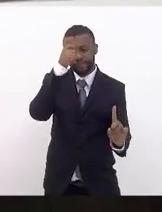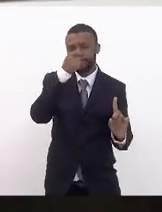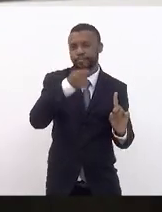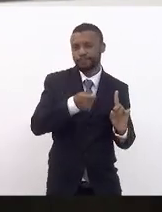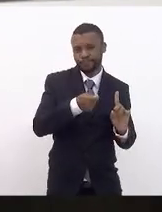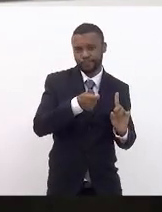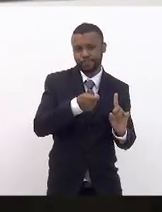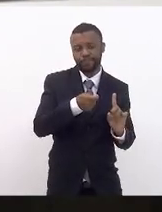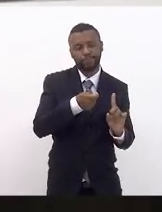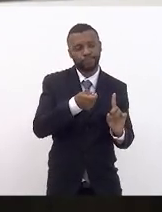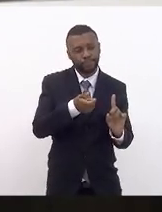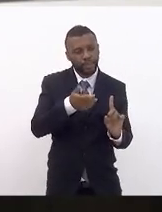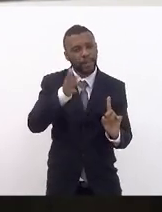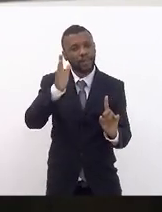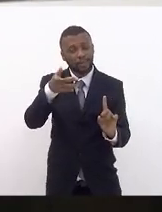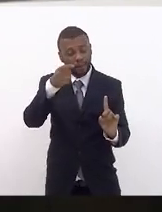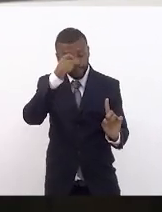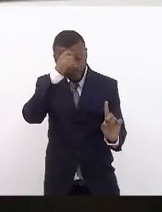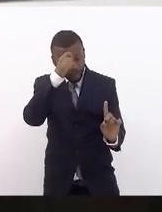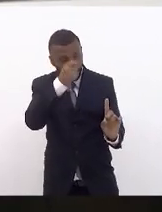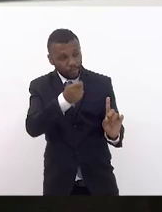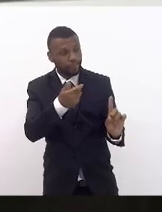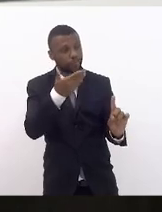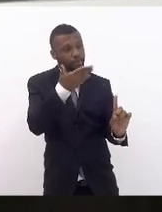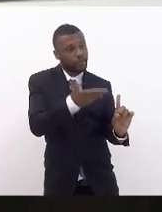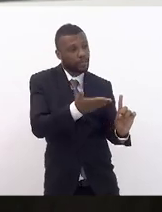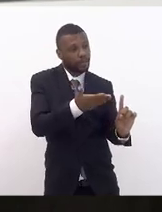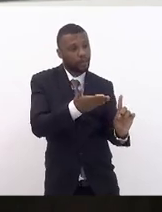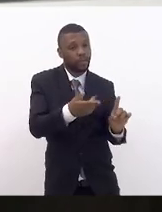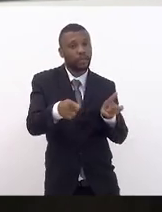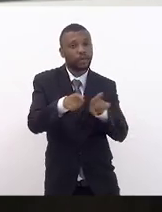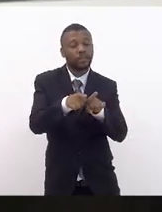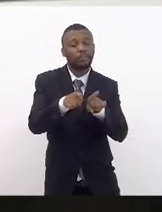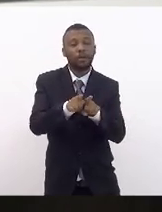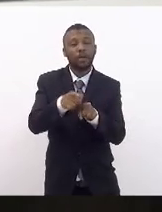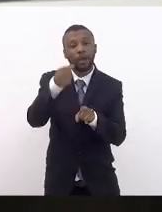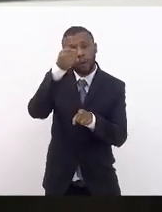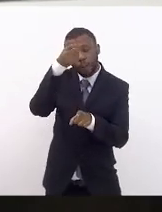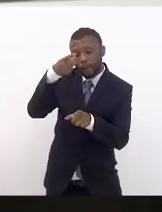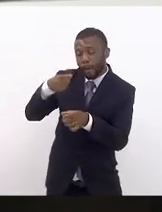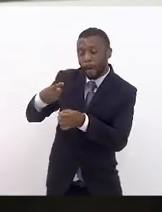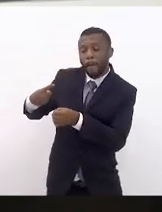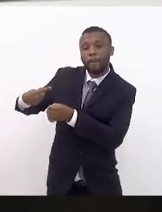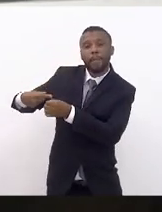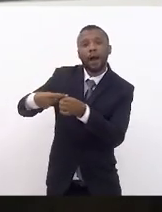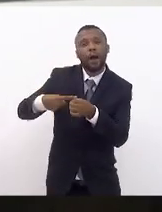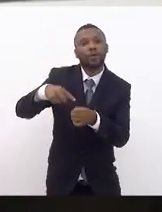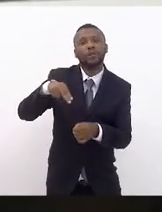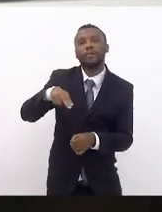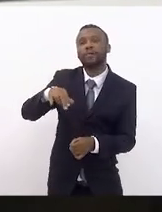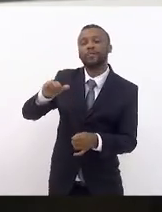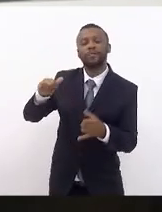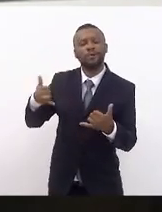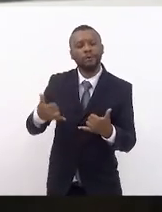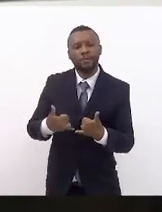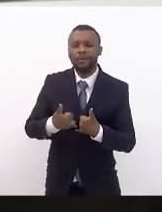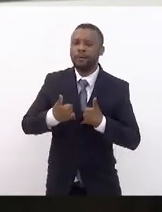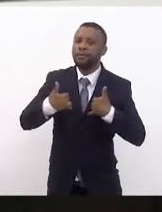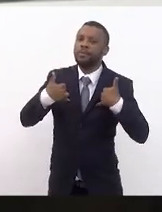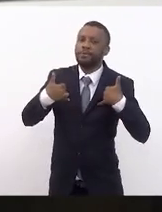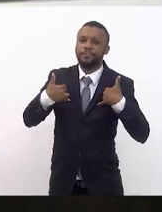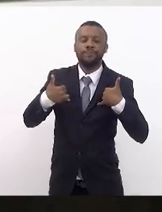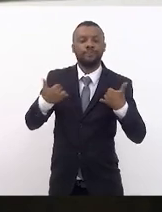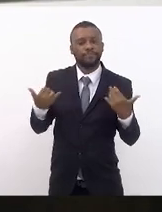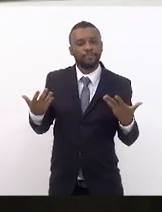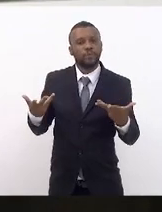Ela já homenageou você e homenageou a Nova Iguaçu. Nova Iguaçu vai se sentir muito honrado em saber que